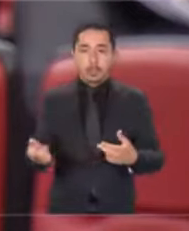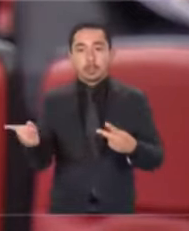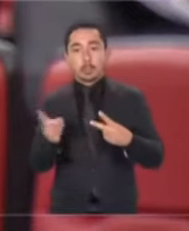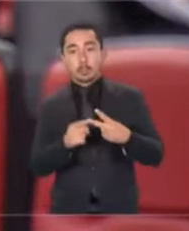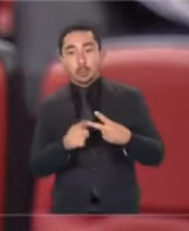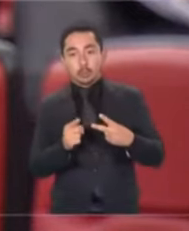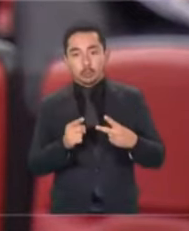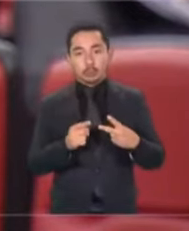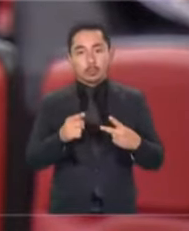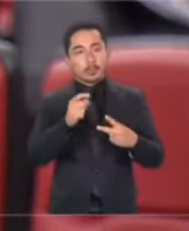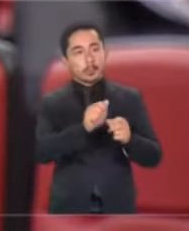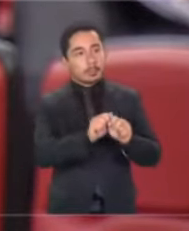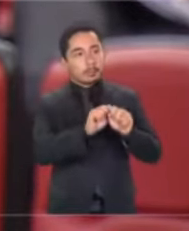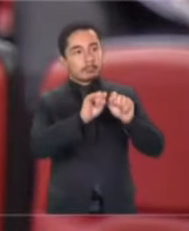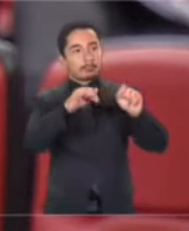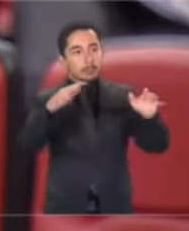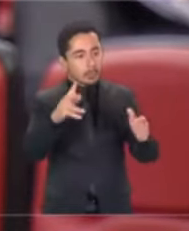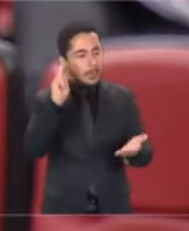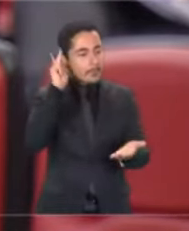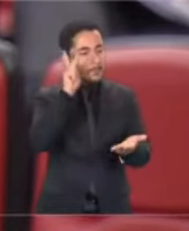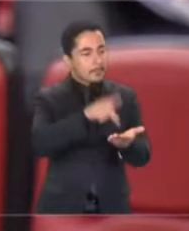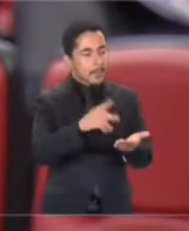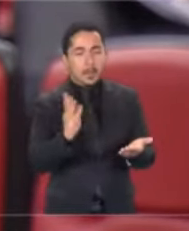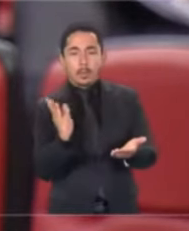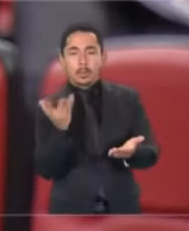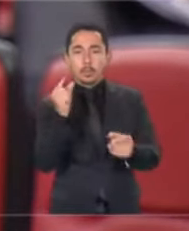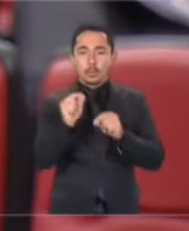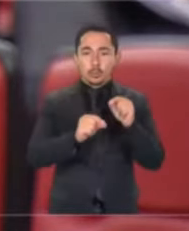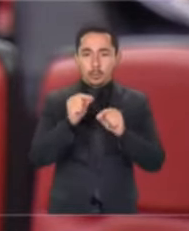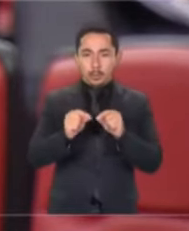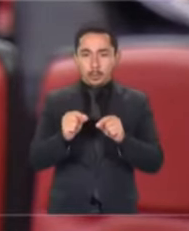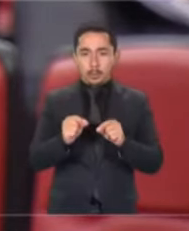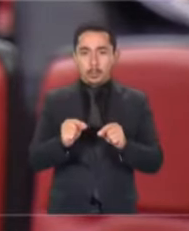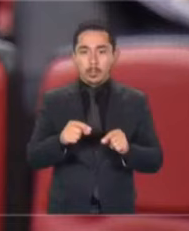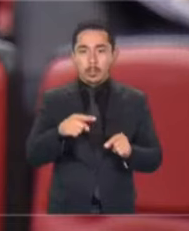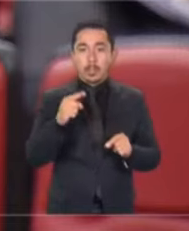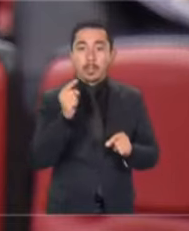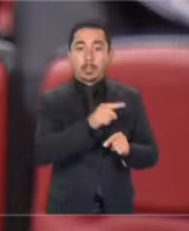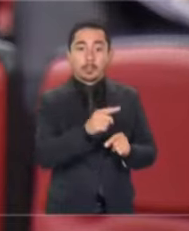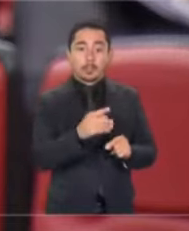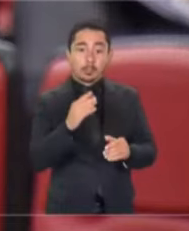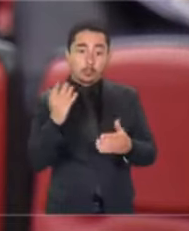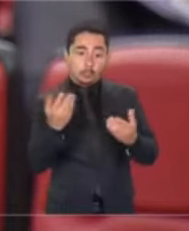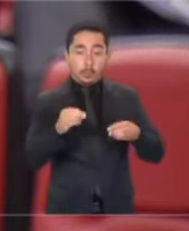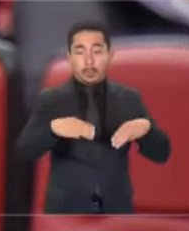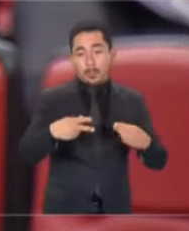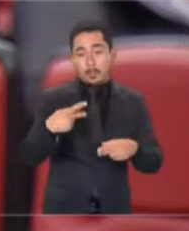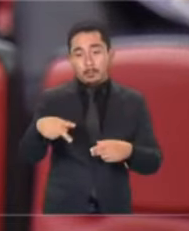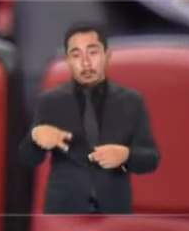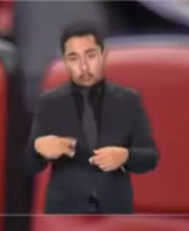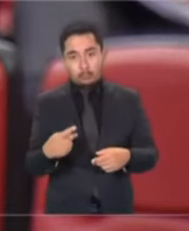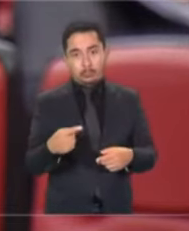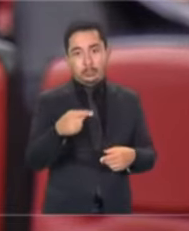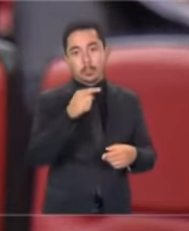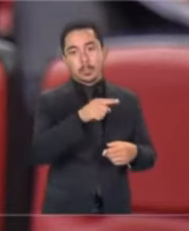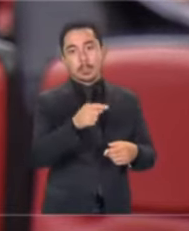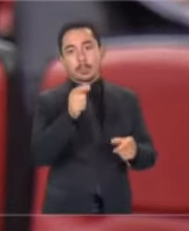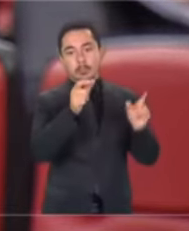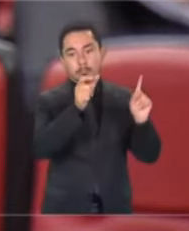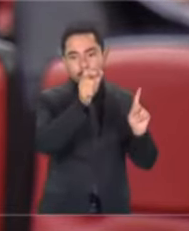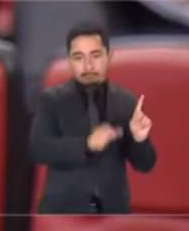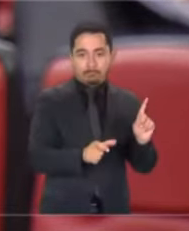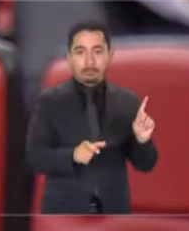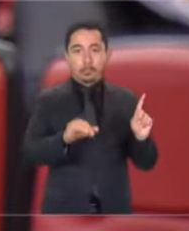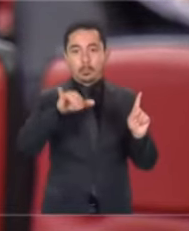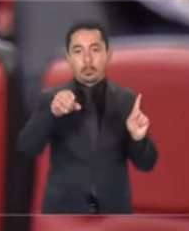factual. Nós estamos falando de uma candidatura que foi tida pelo Ministério Público como ficta, a candidatura da senhora Josimara, que é